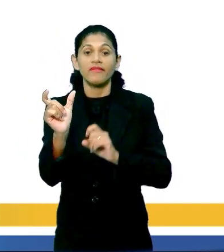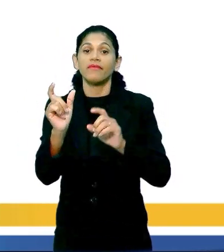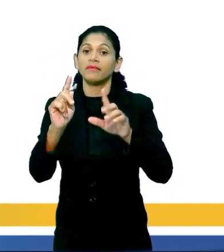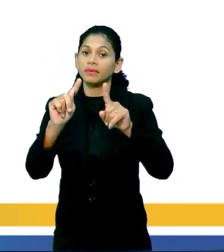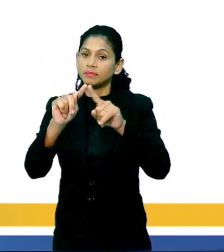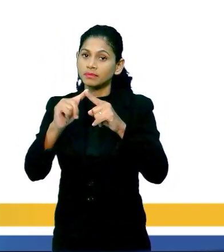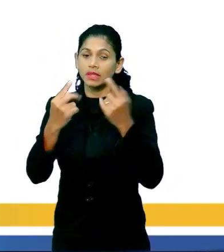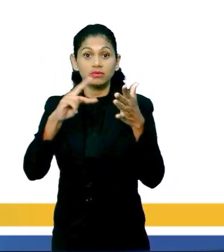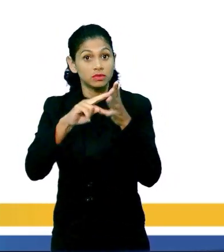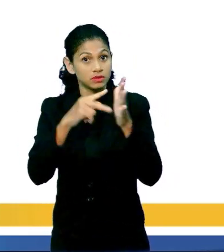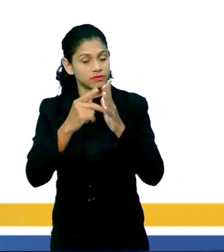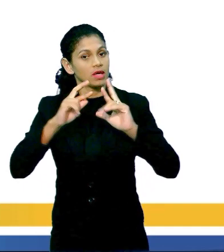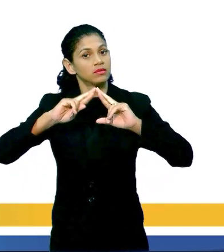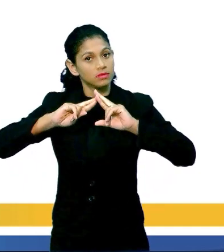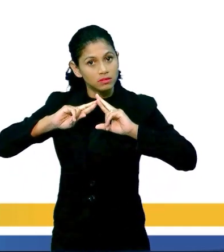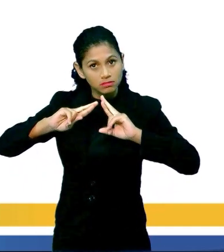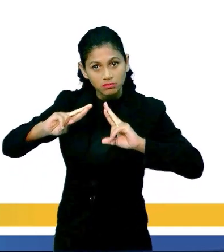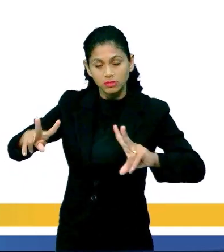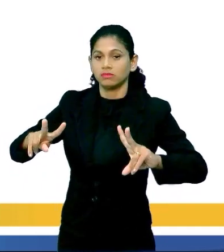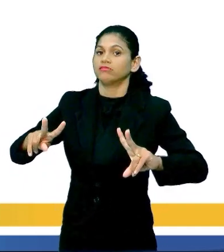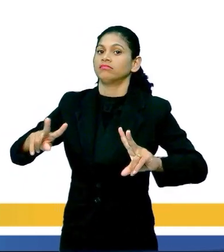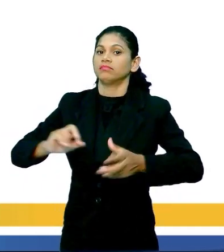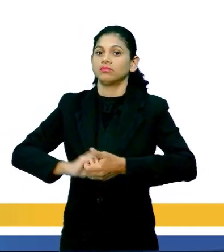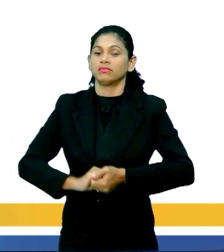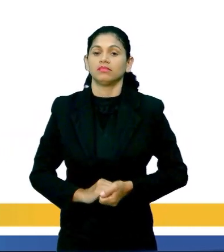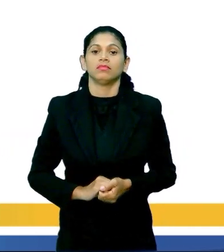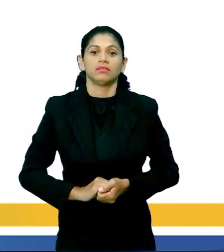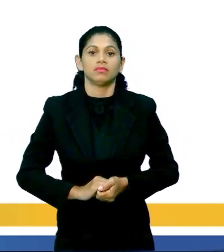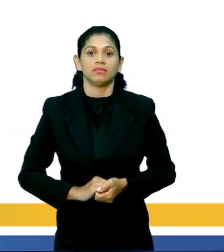são outras completamente diferentes, ok?